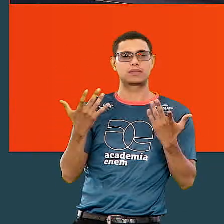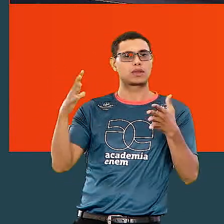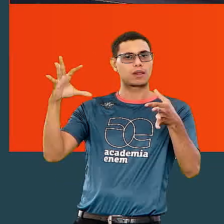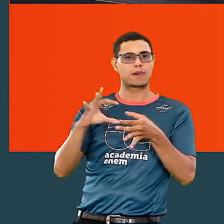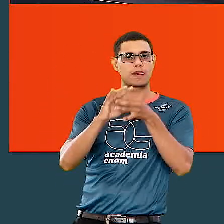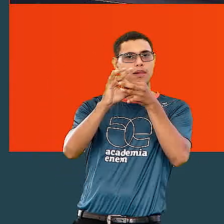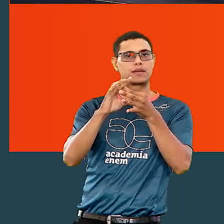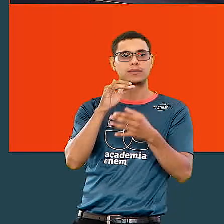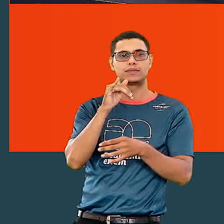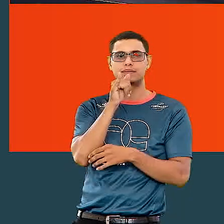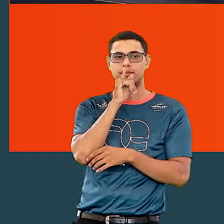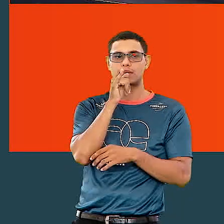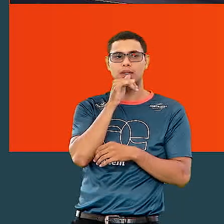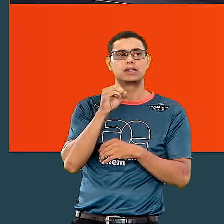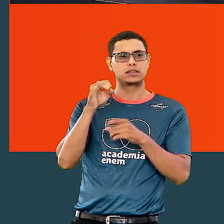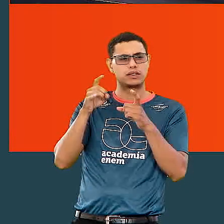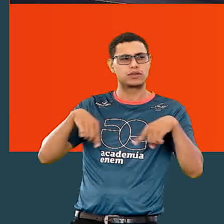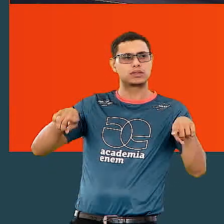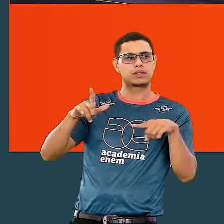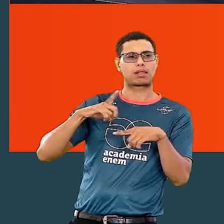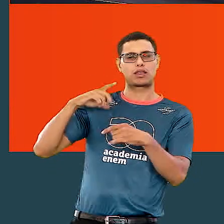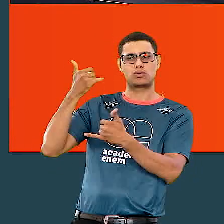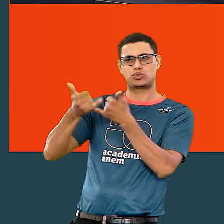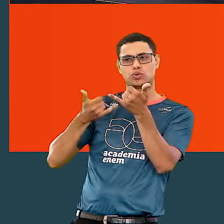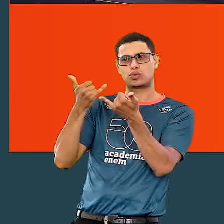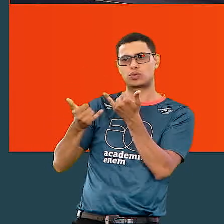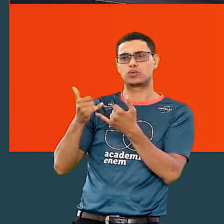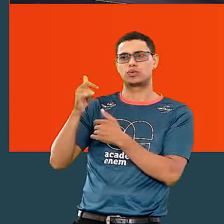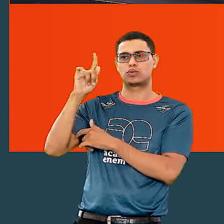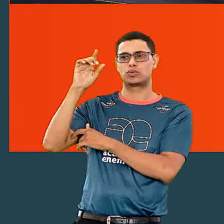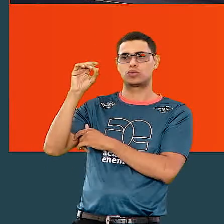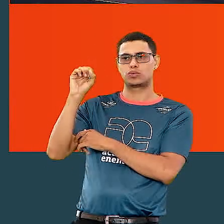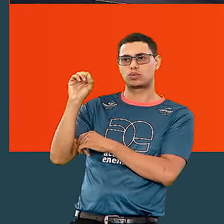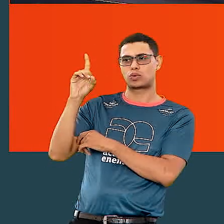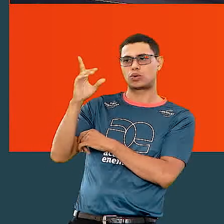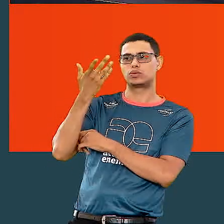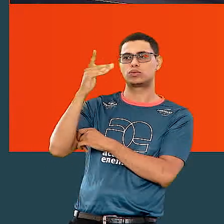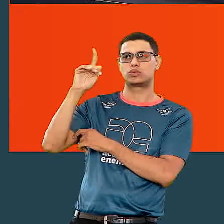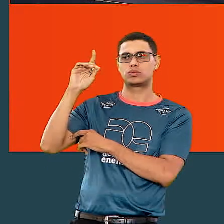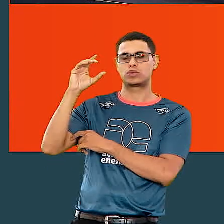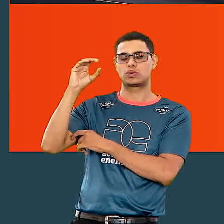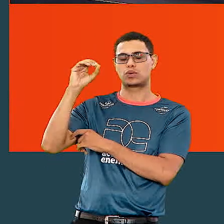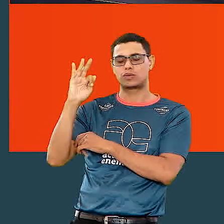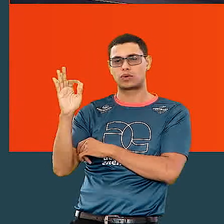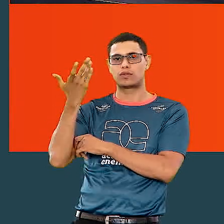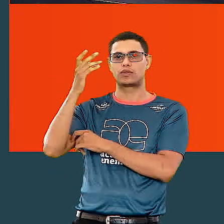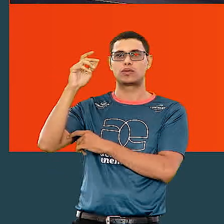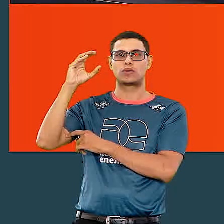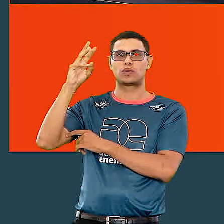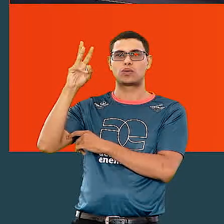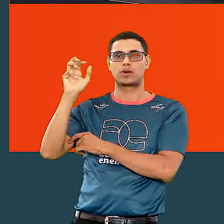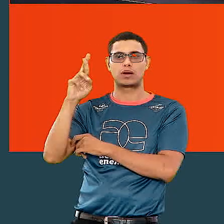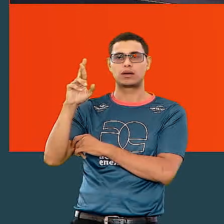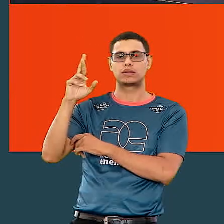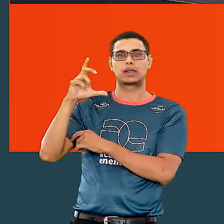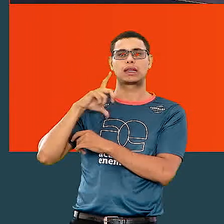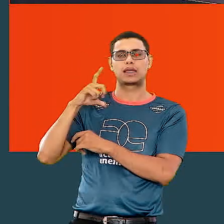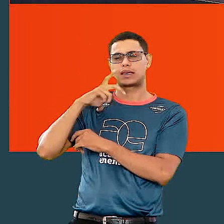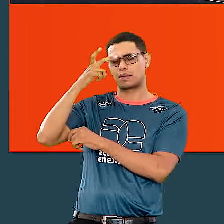Você que jogou God of War vai lembrar que o personagem principal se chama o quê? Kratos,